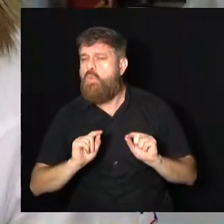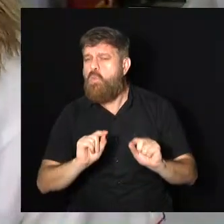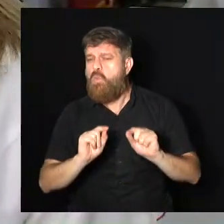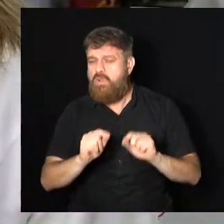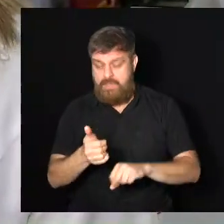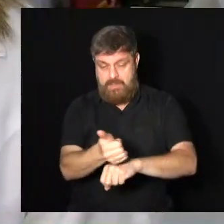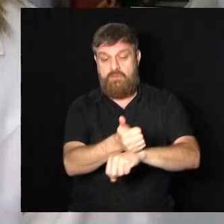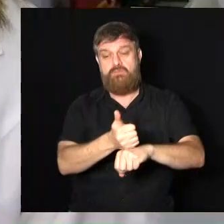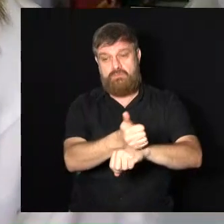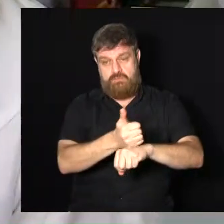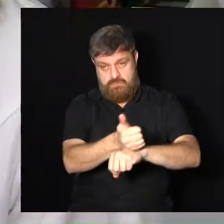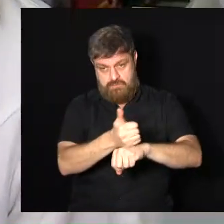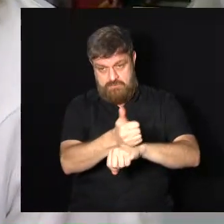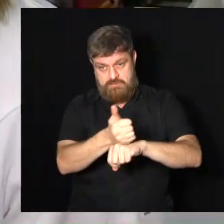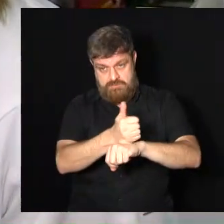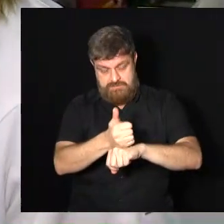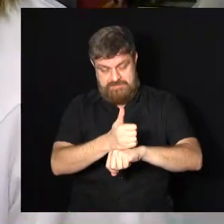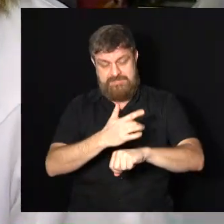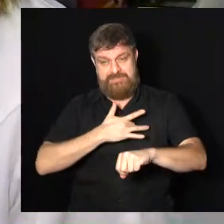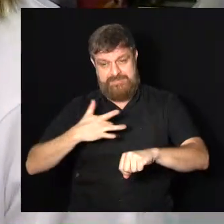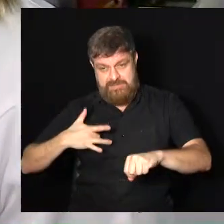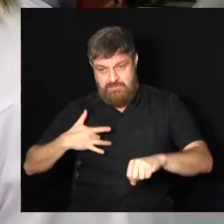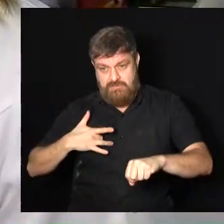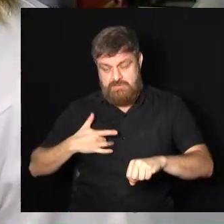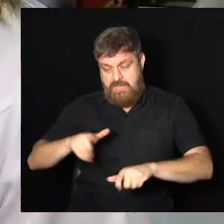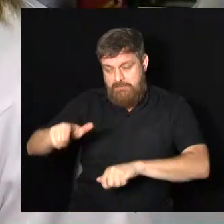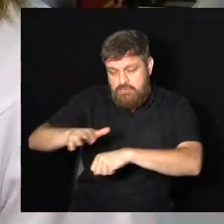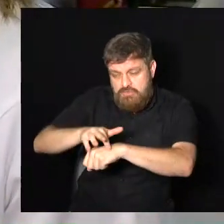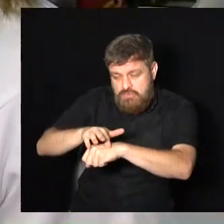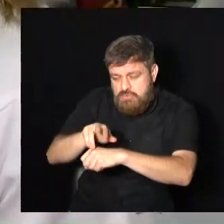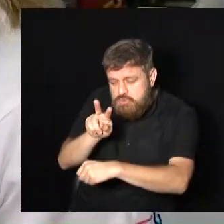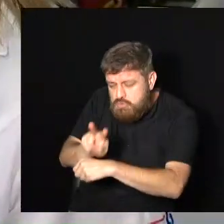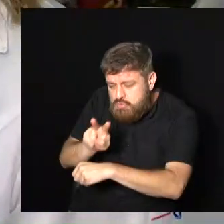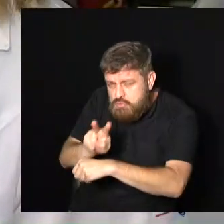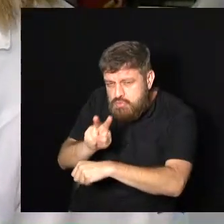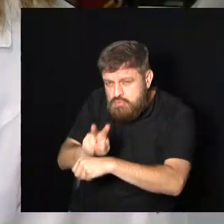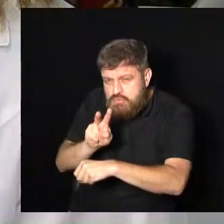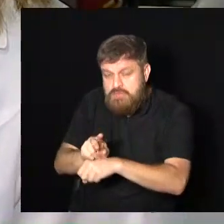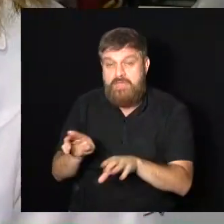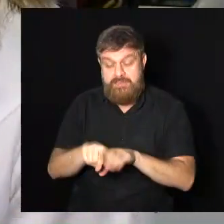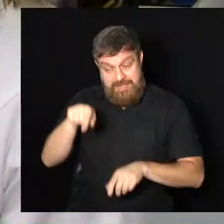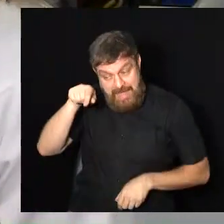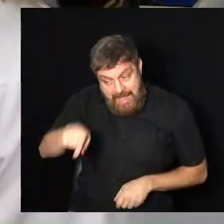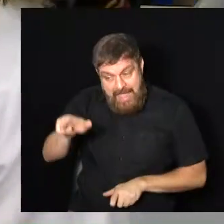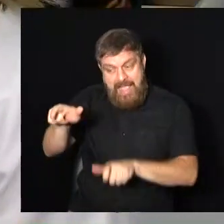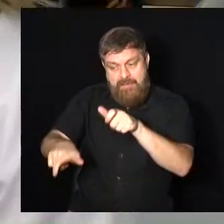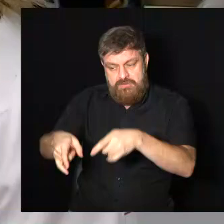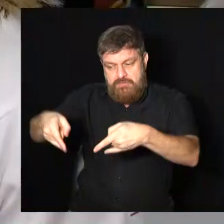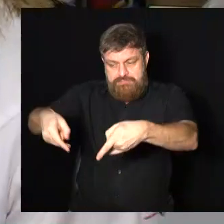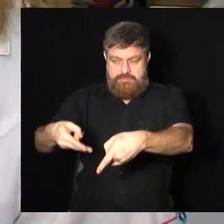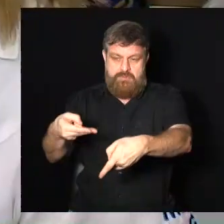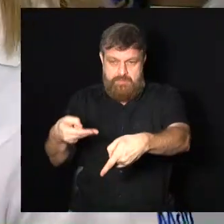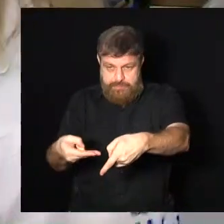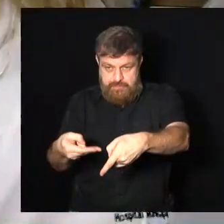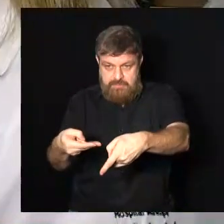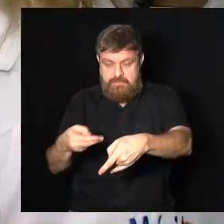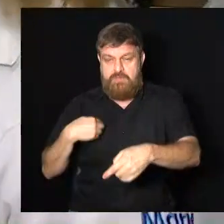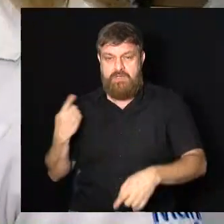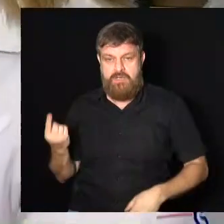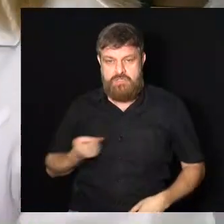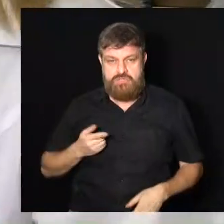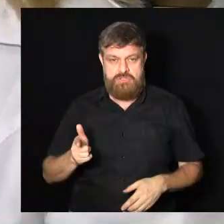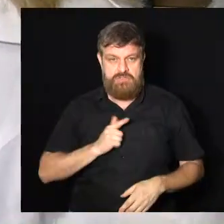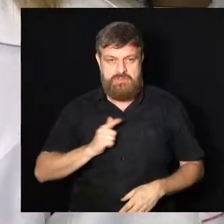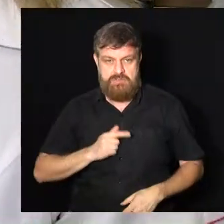os profissionais da área da saúde que cuidam desses pacientes internados e os próprios pacientes. Então, por isso a gente promove a presença